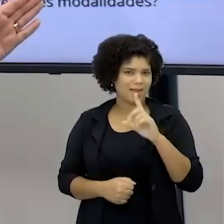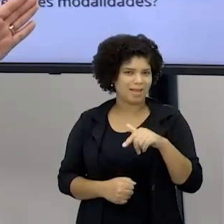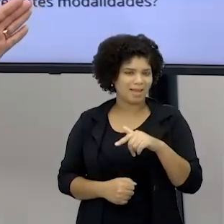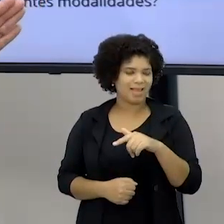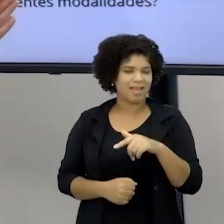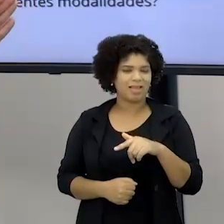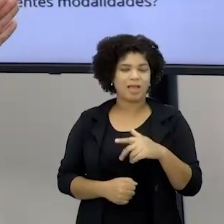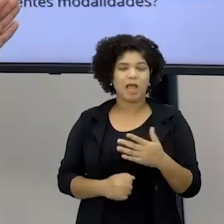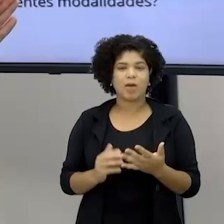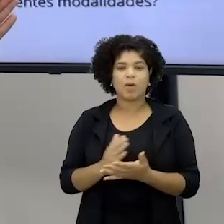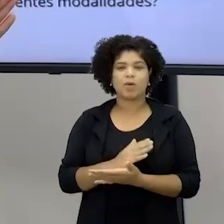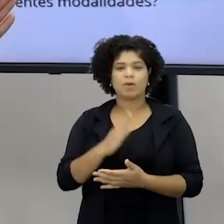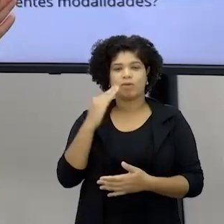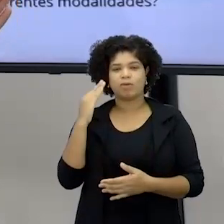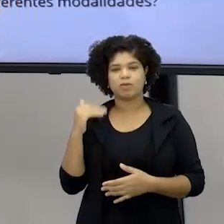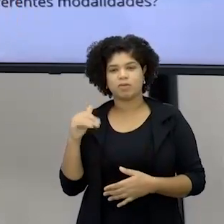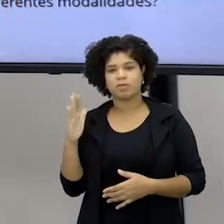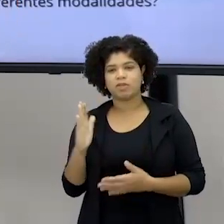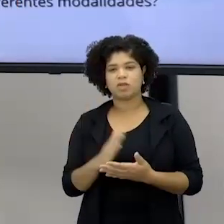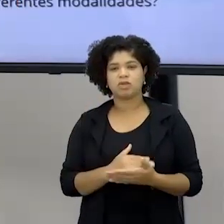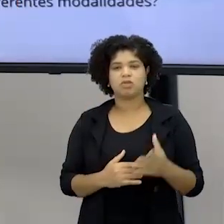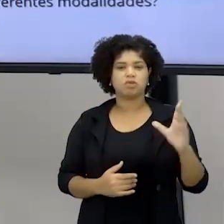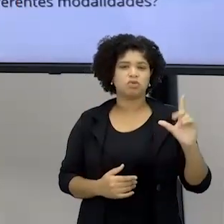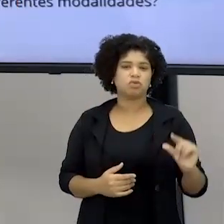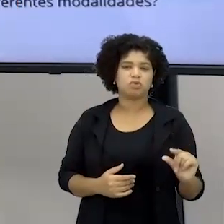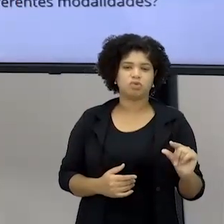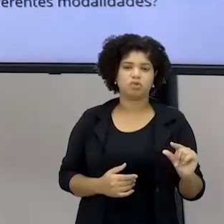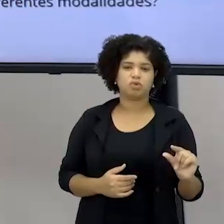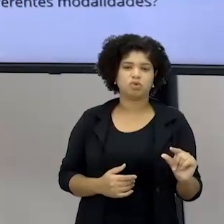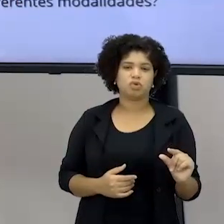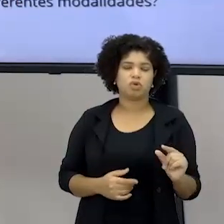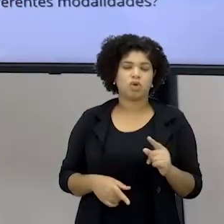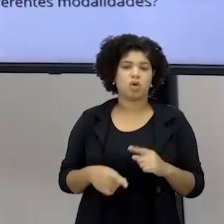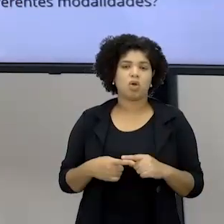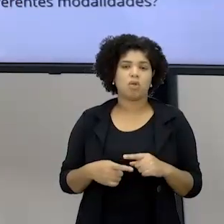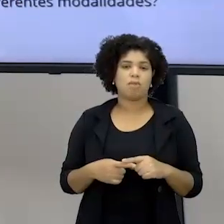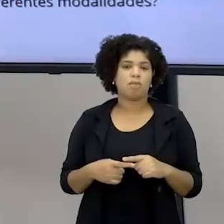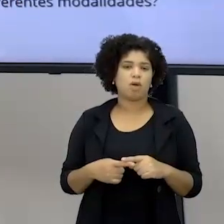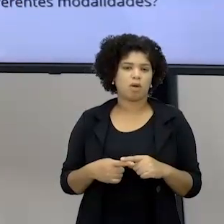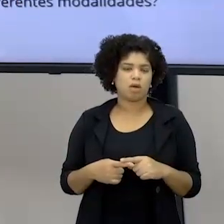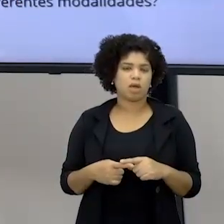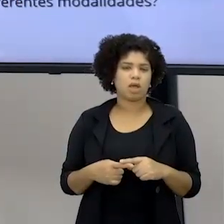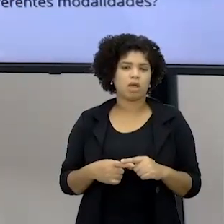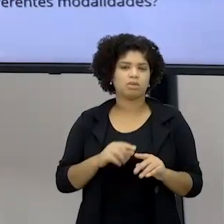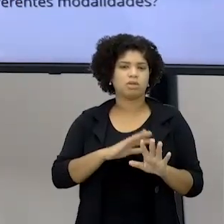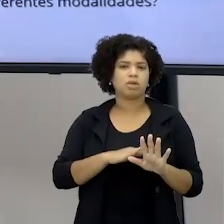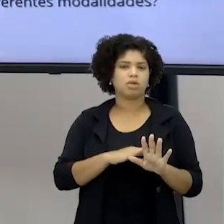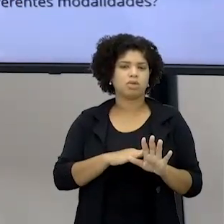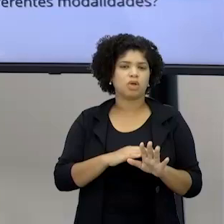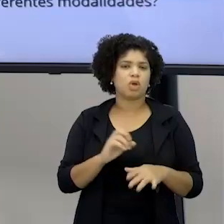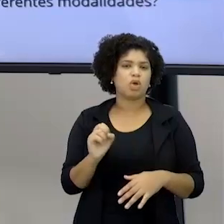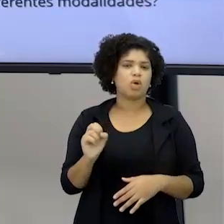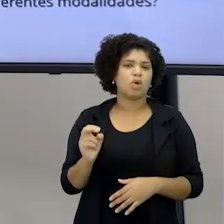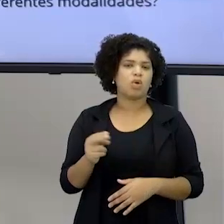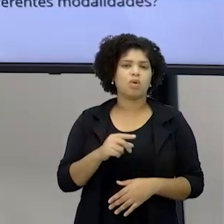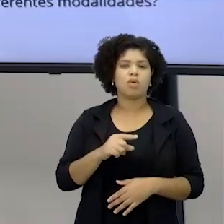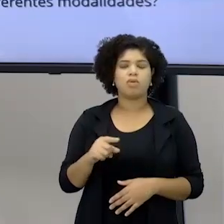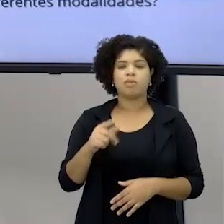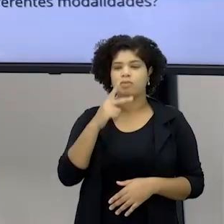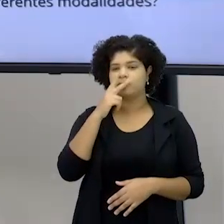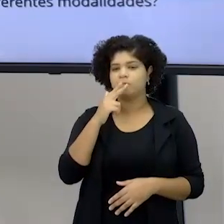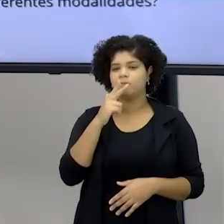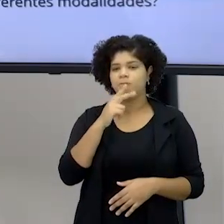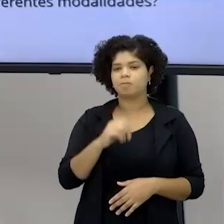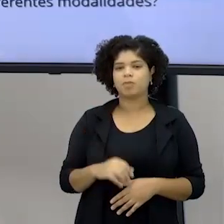com mais evidência, outros com menos evidências, porque existe o porquê disso? Ou você acha que